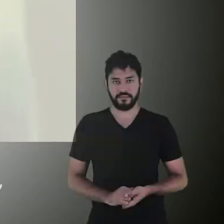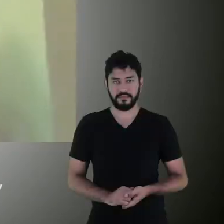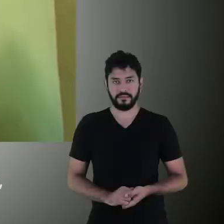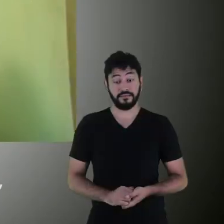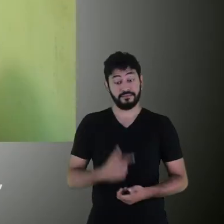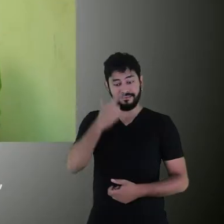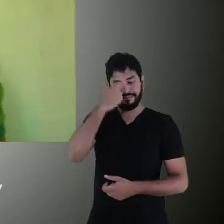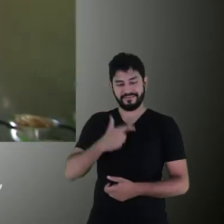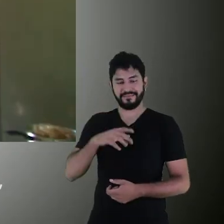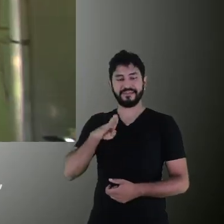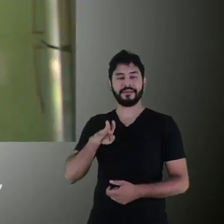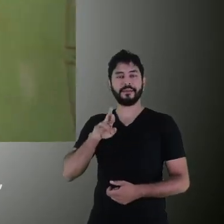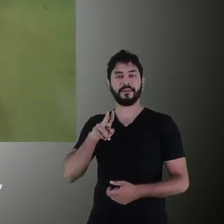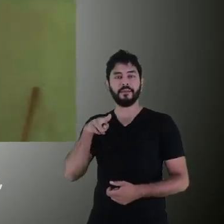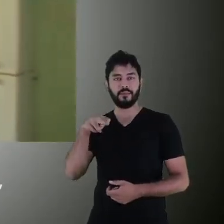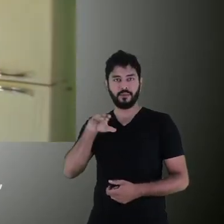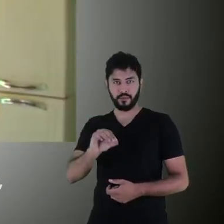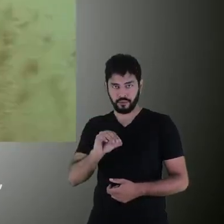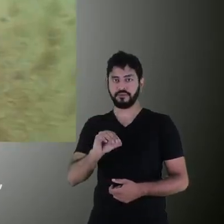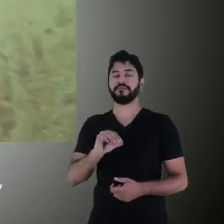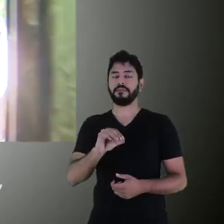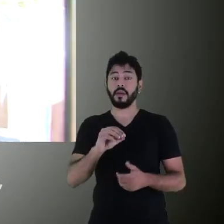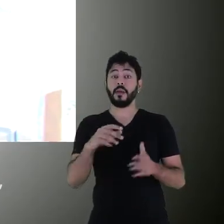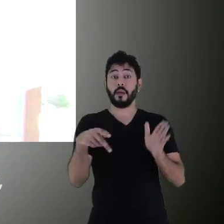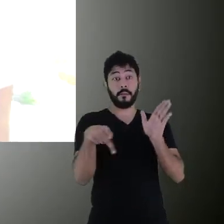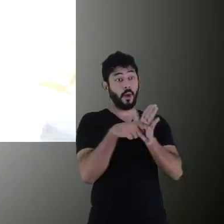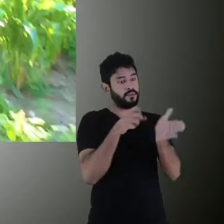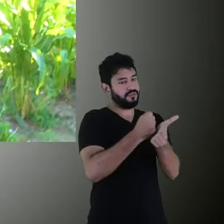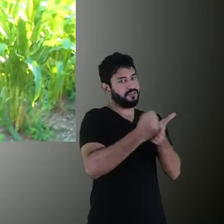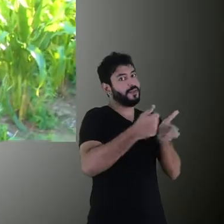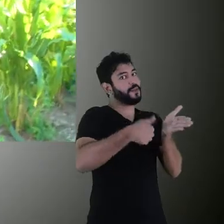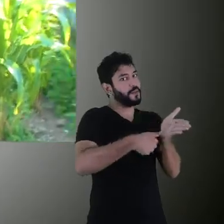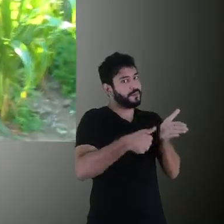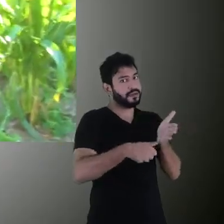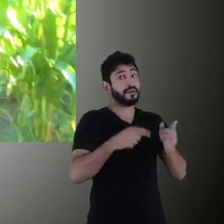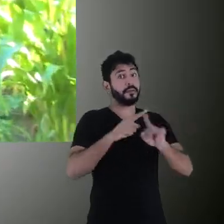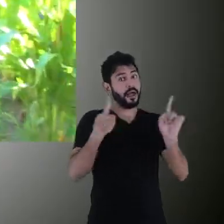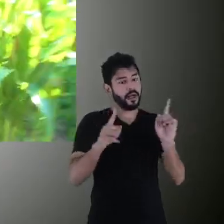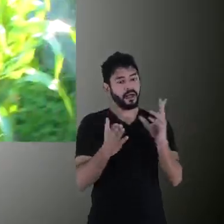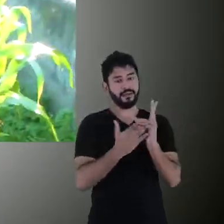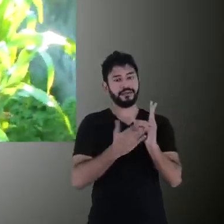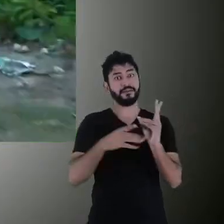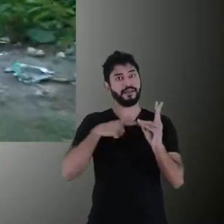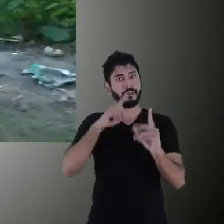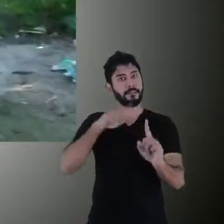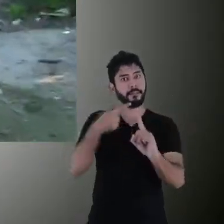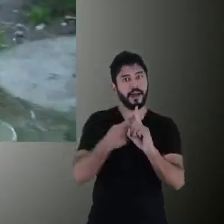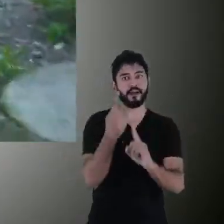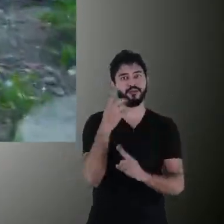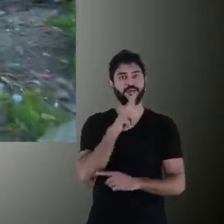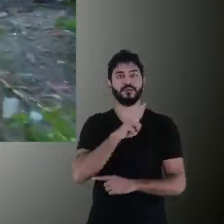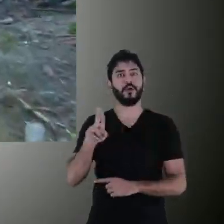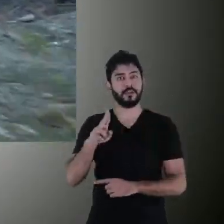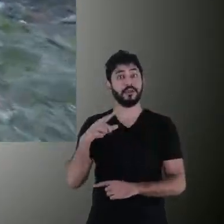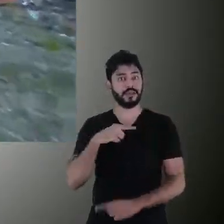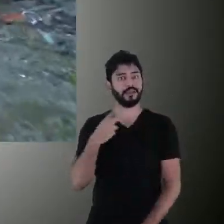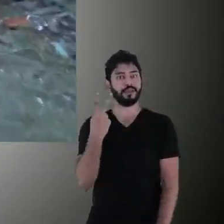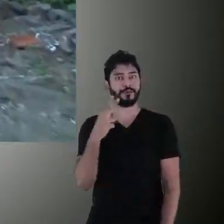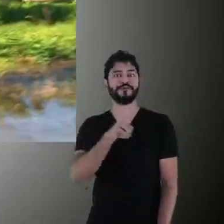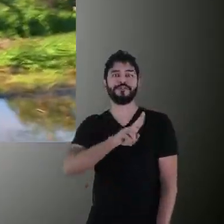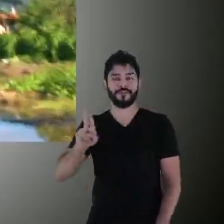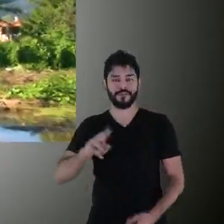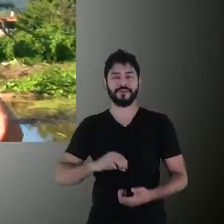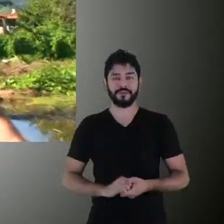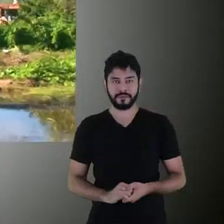Então, eu sou o Bruno, Bruno Reis de Brito Matos, no papel, né? Indígena, ele tem mais de um nome, tem dois, um